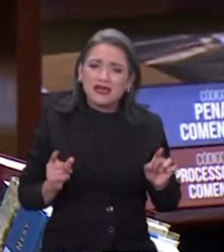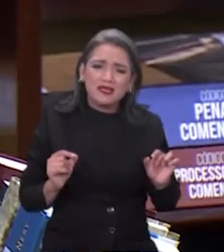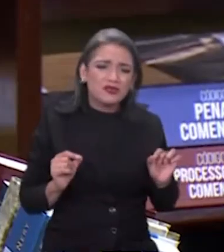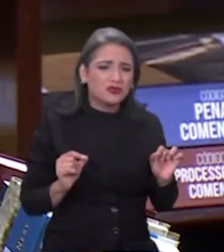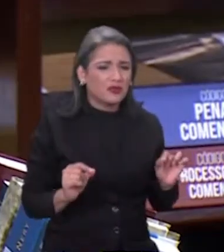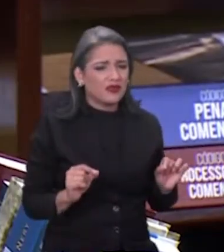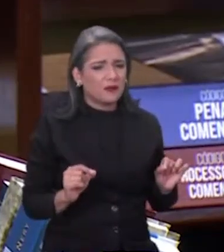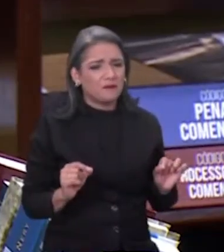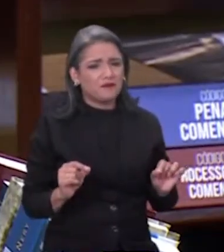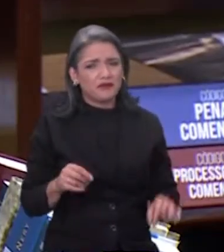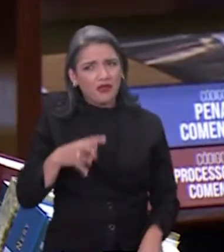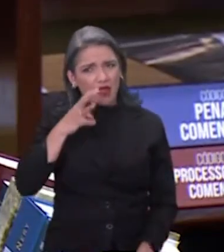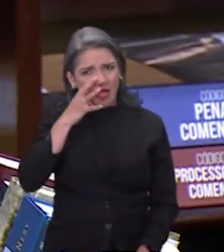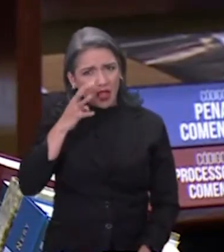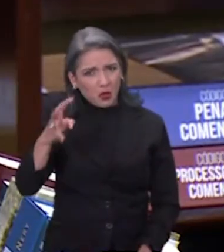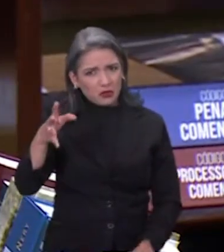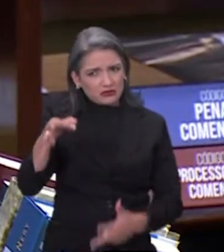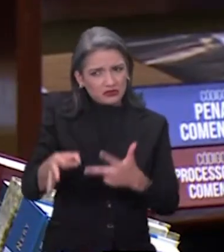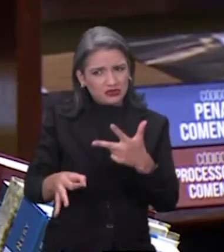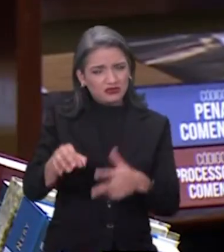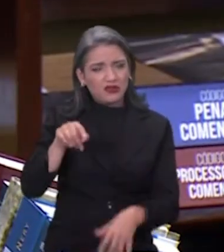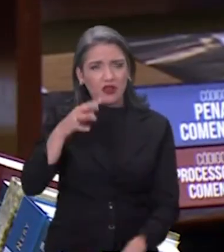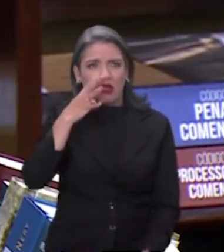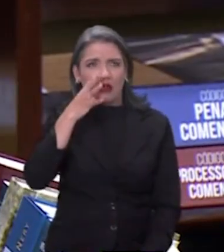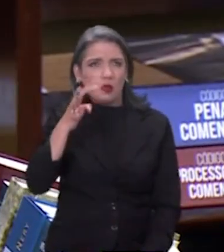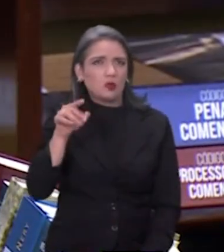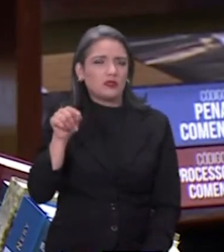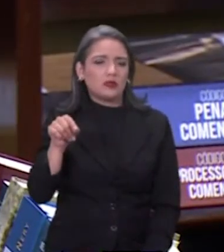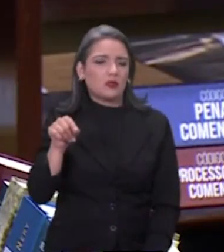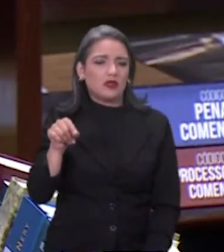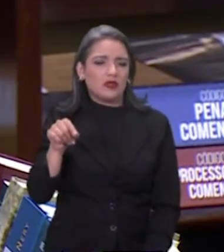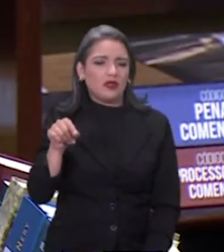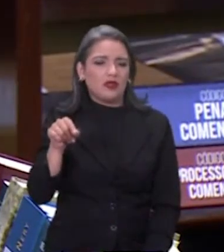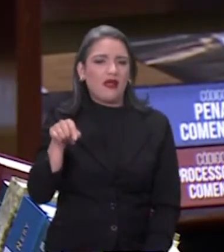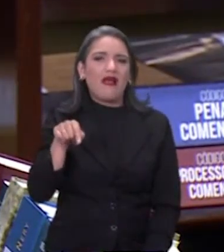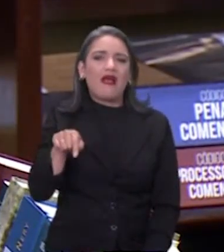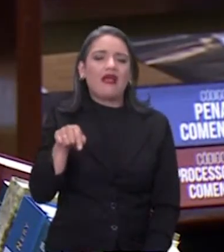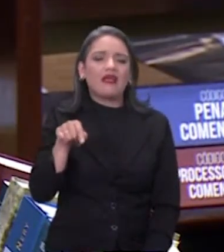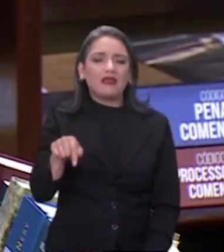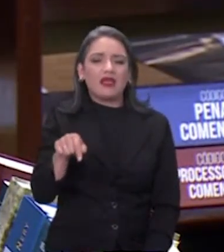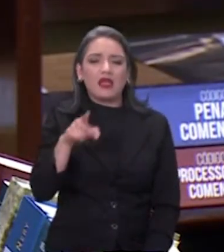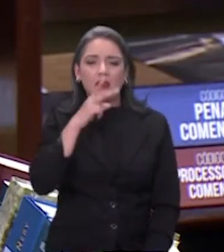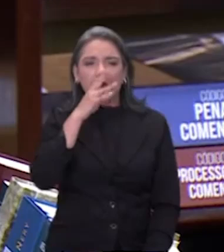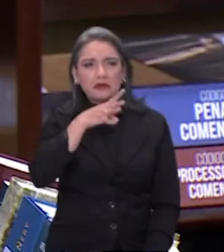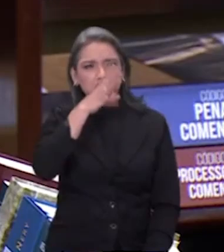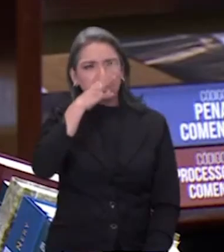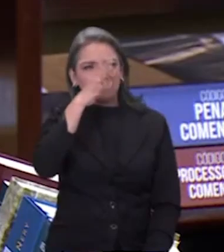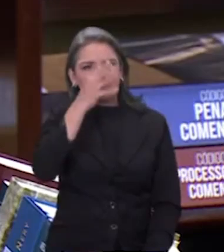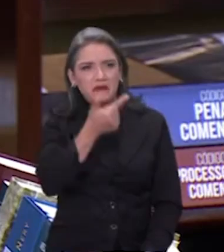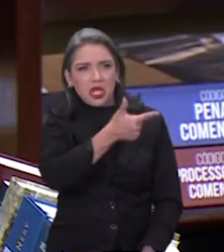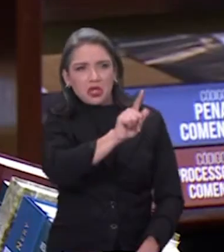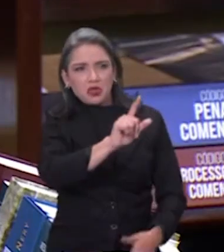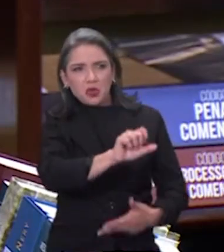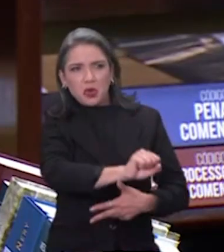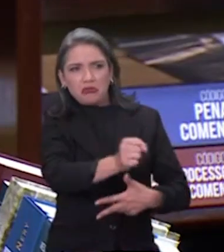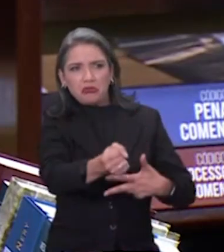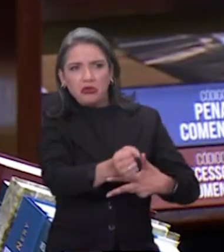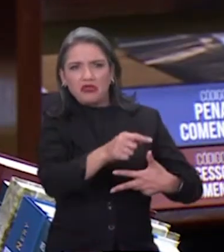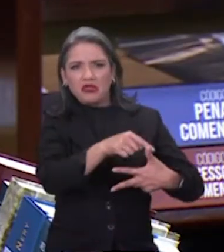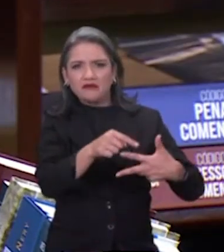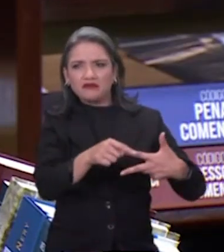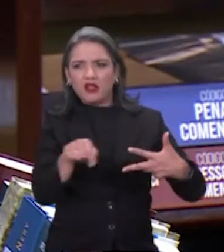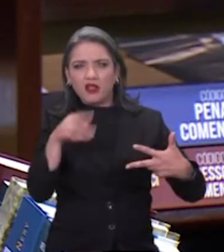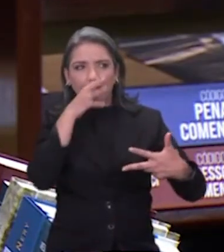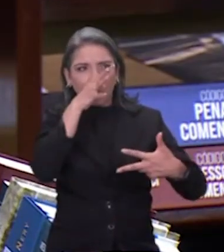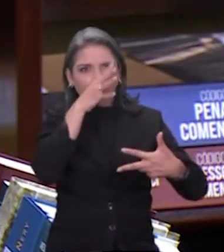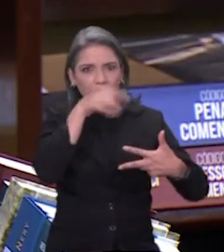acusa o judiciário de se introjetar na seara dos demais poderes, isso,